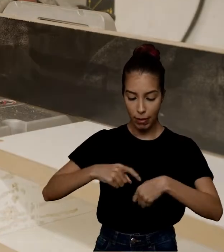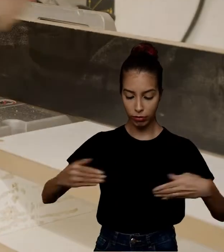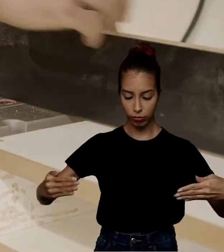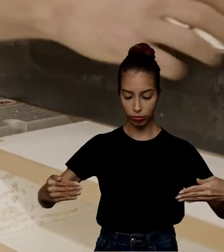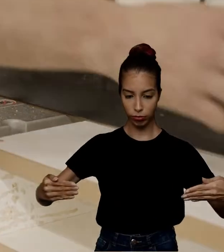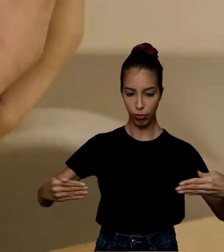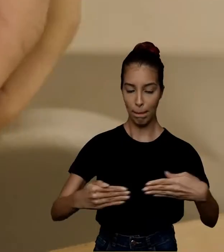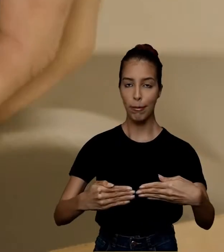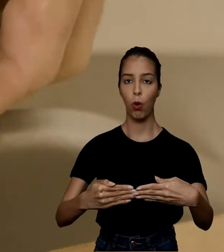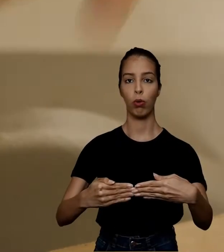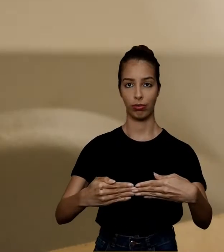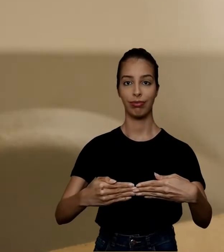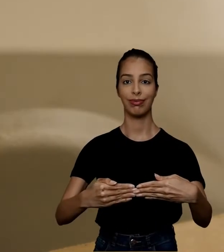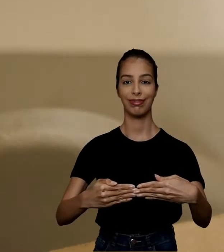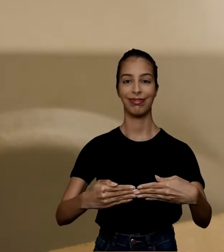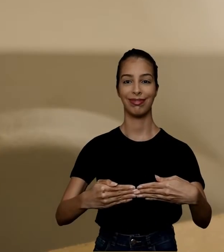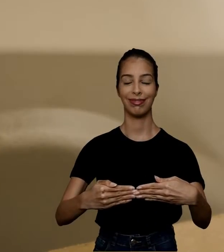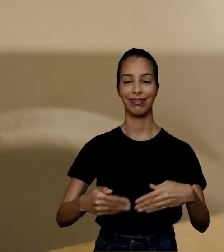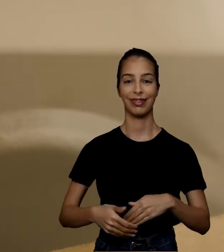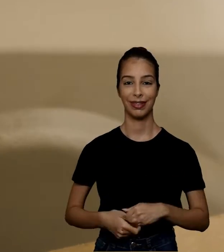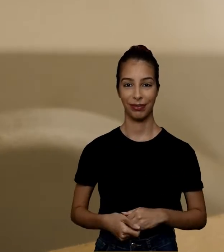travar.